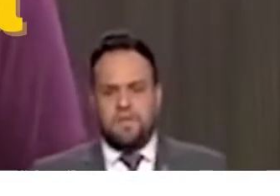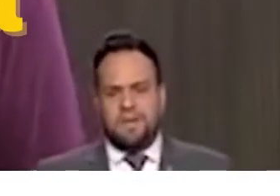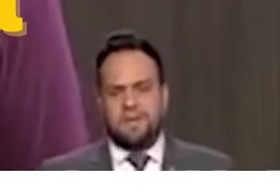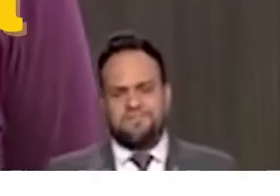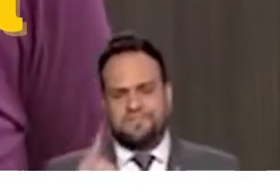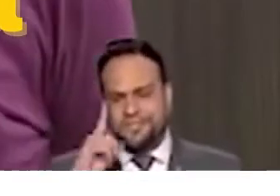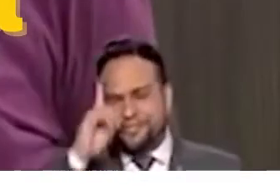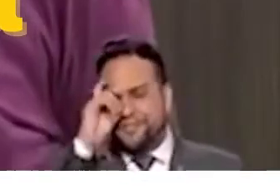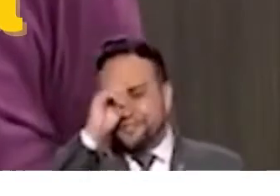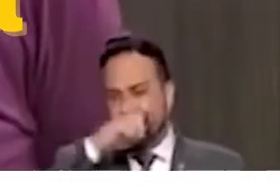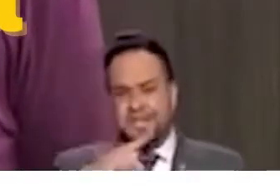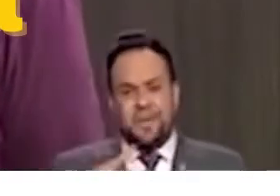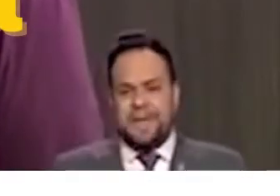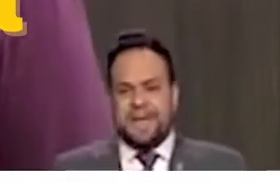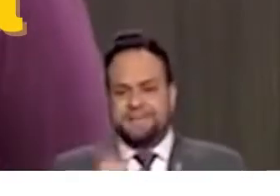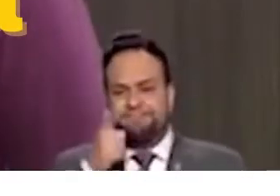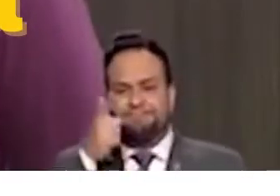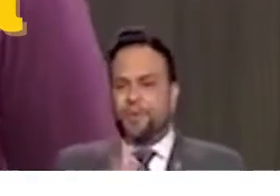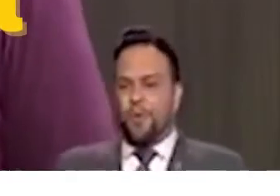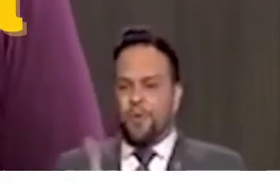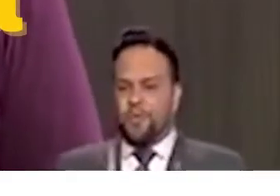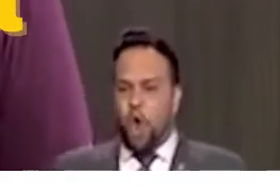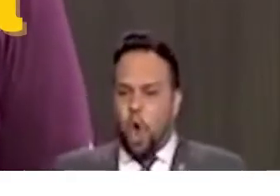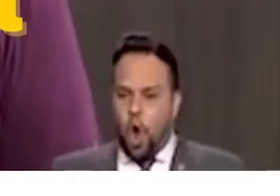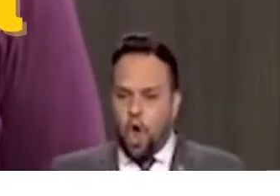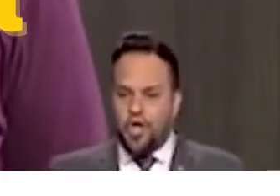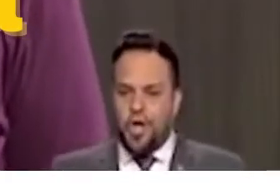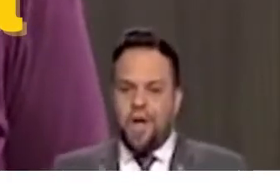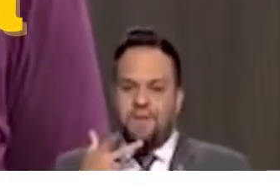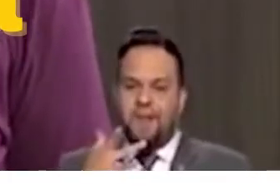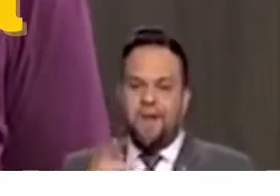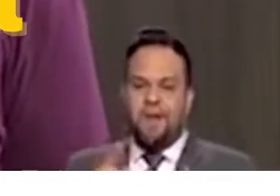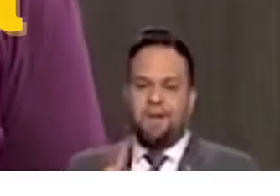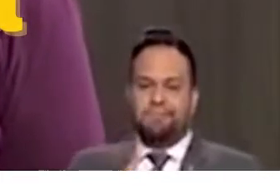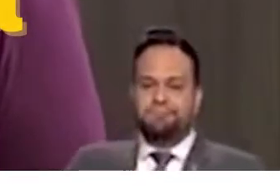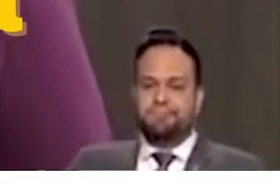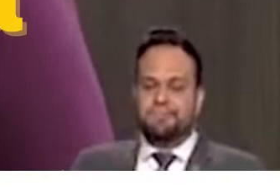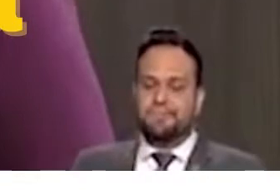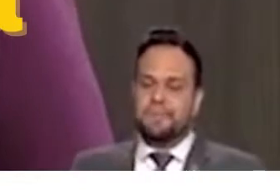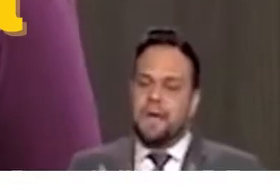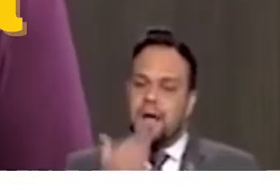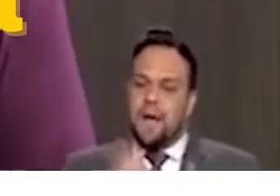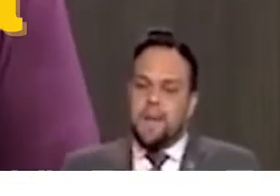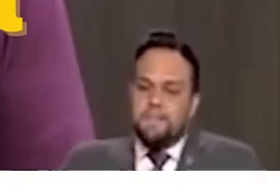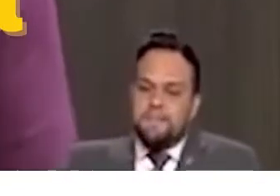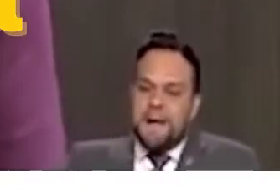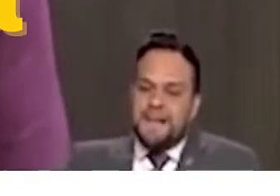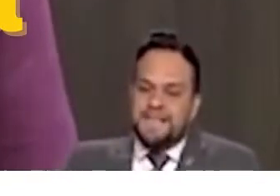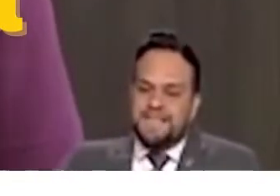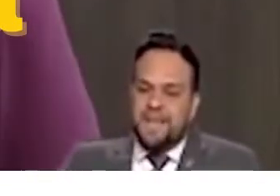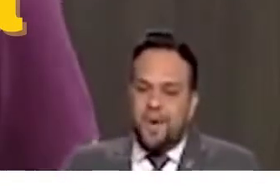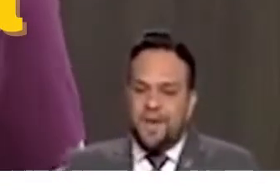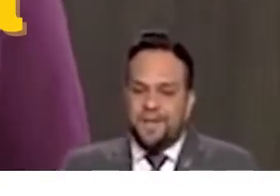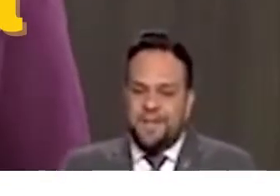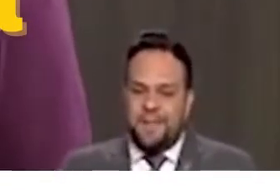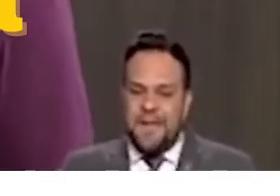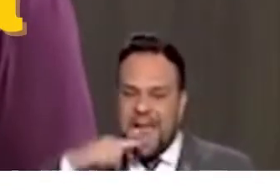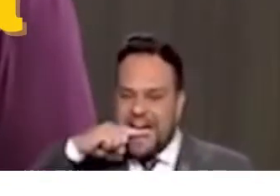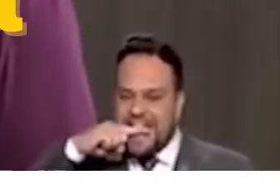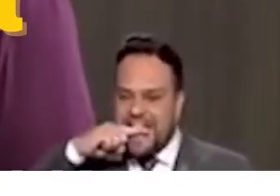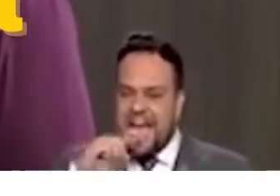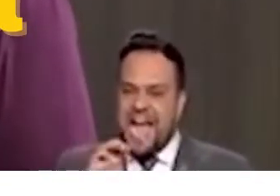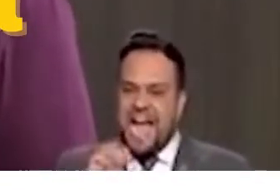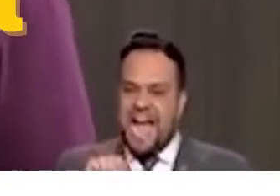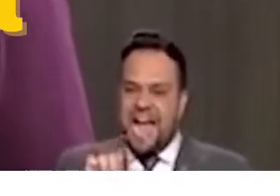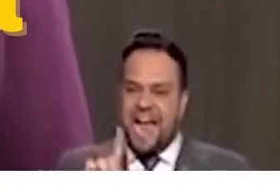controlar. É. Recomendou não comer pastel nem tomar caldo de cana. Recomendou. Recomendou não é ordem.